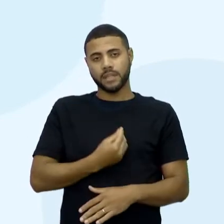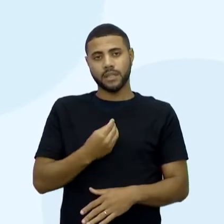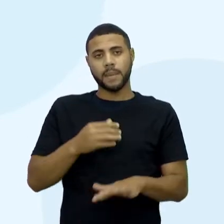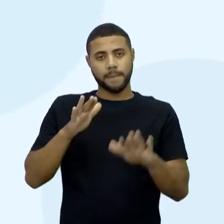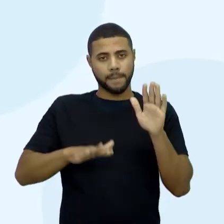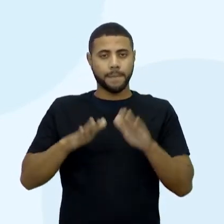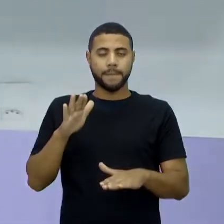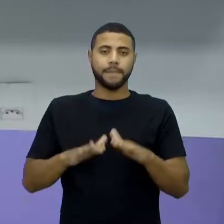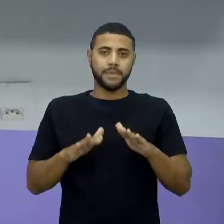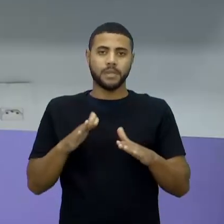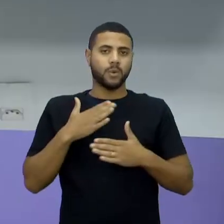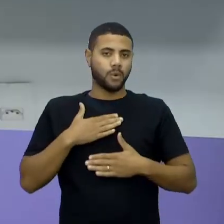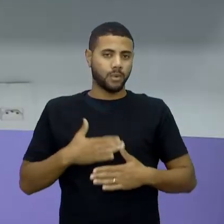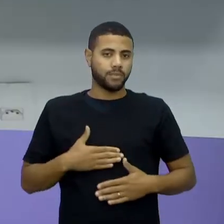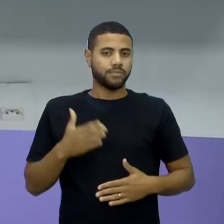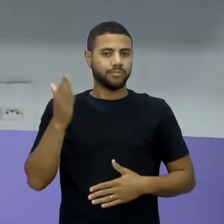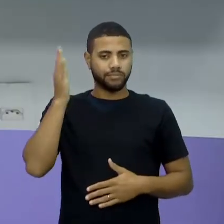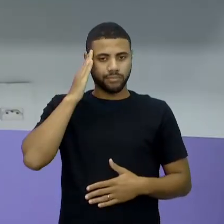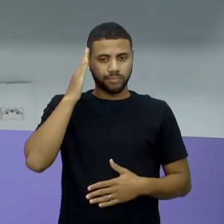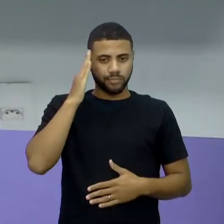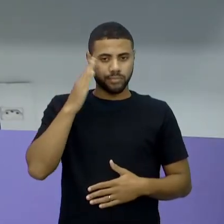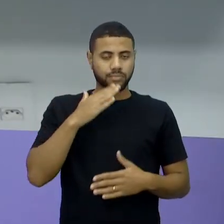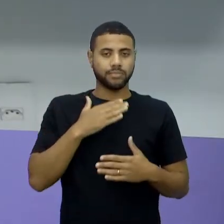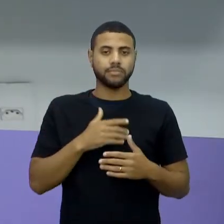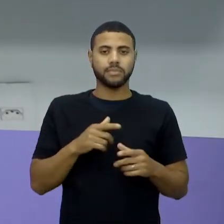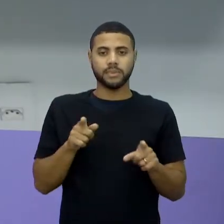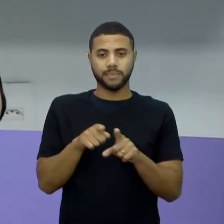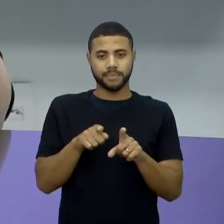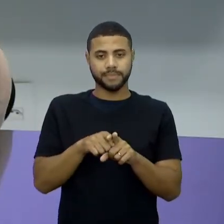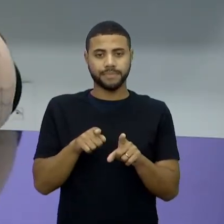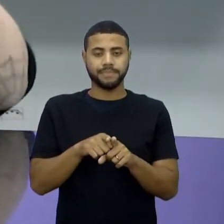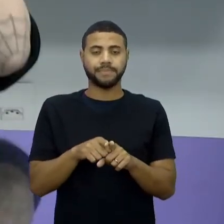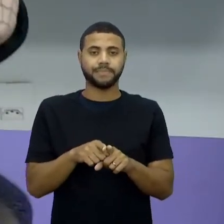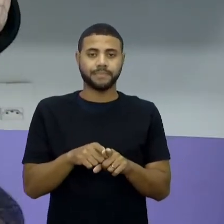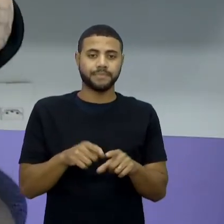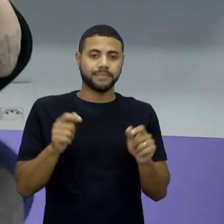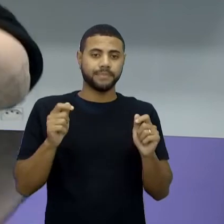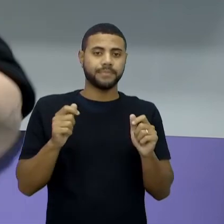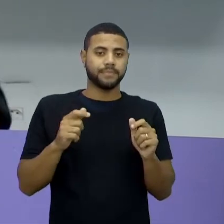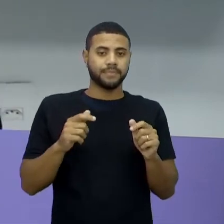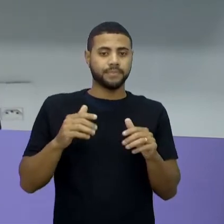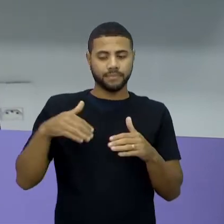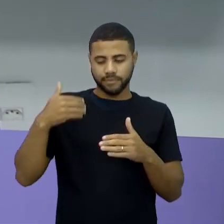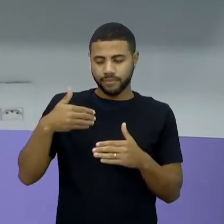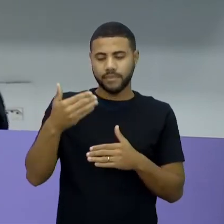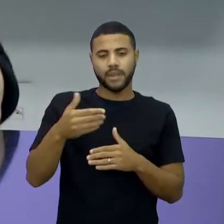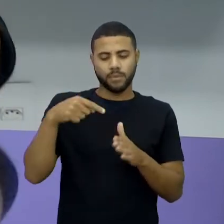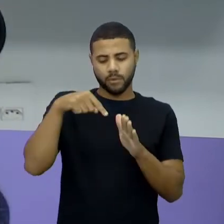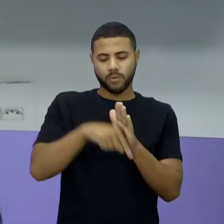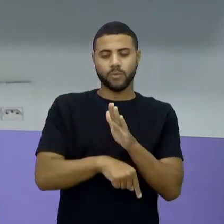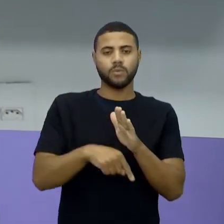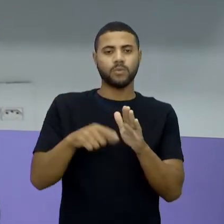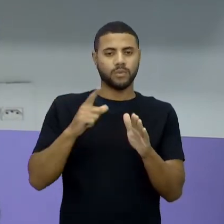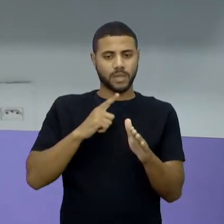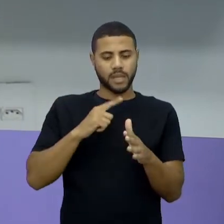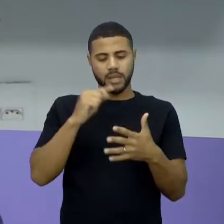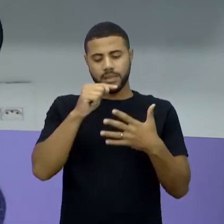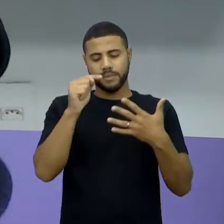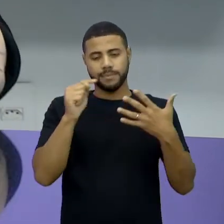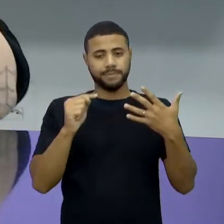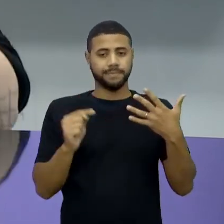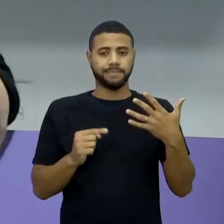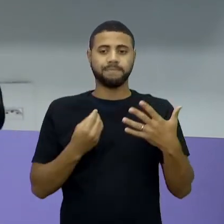do funcionamento, né, de mecanismos fisiológicos, mas que vai para muito além disso e envolve